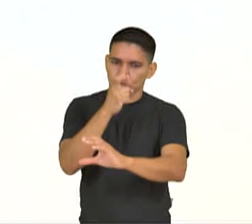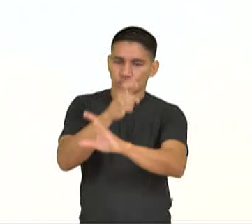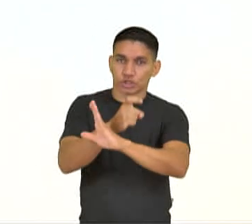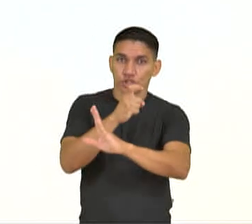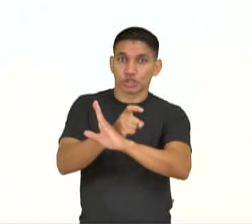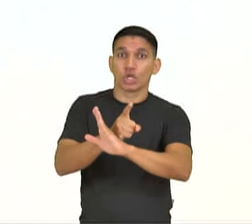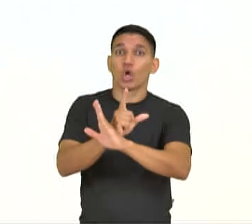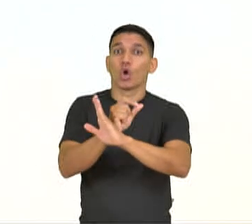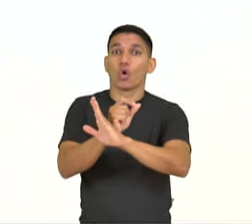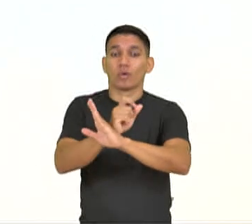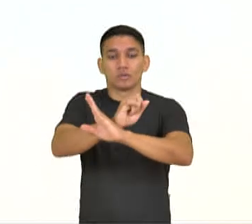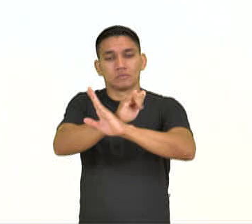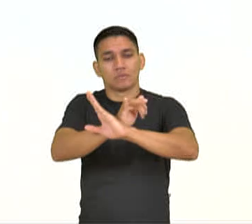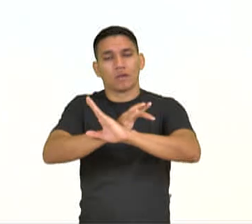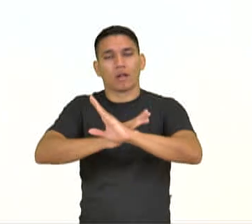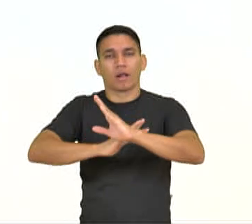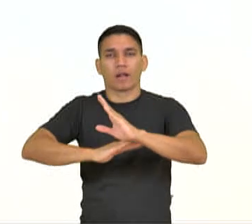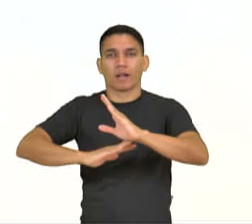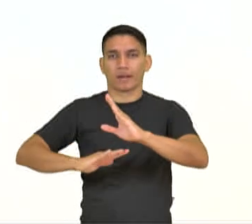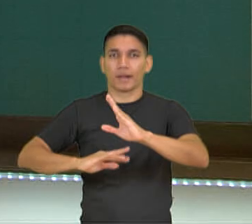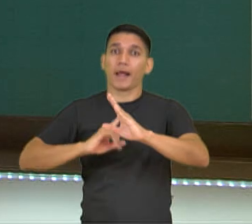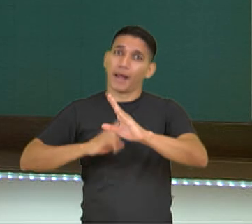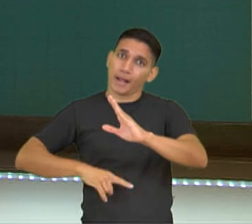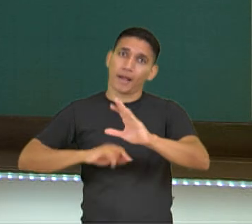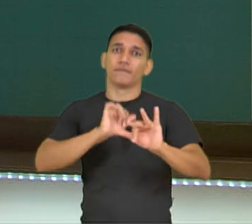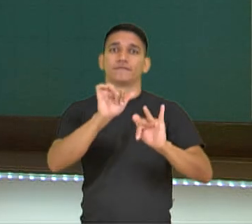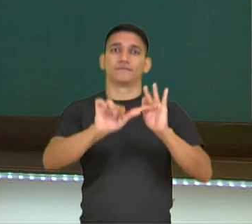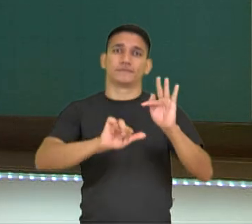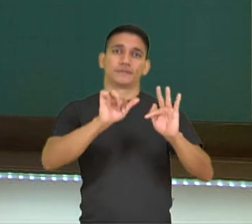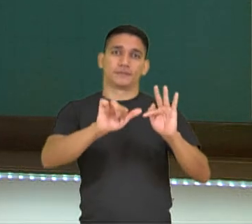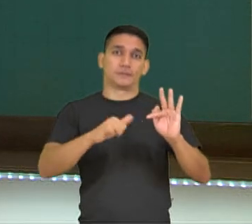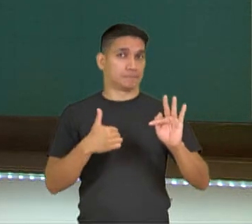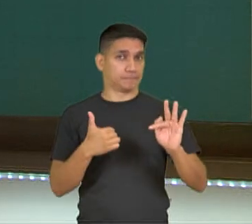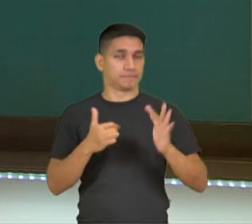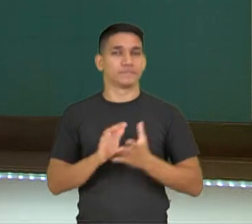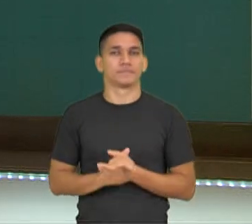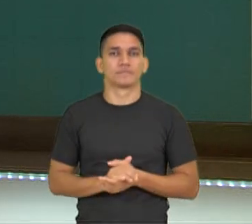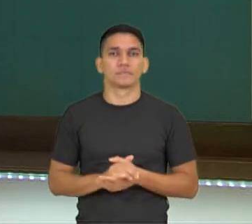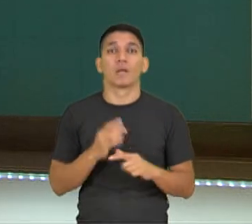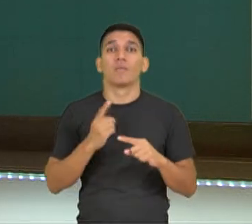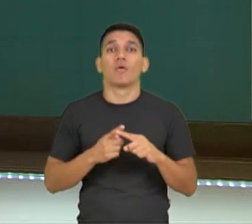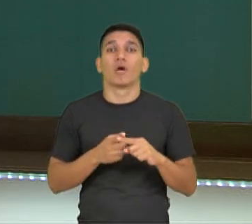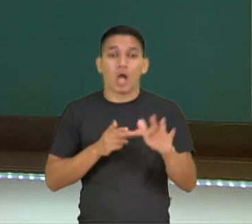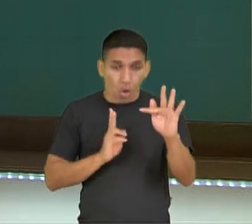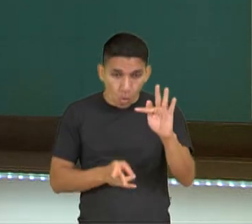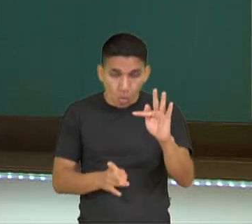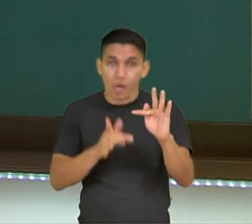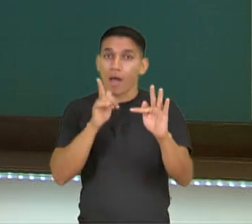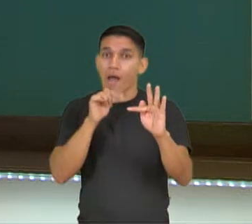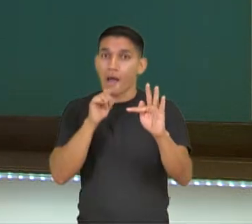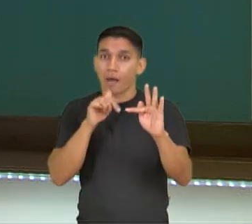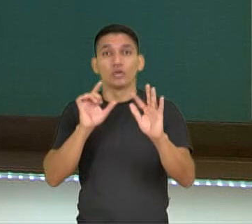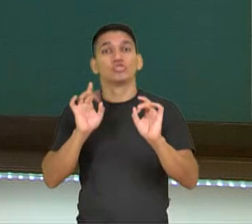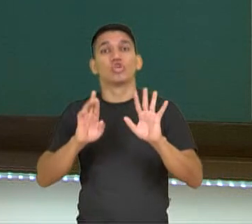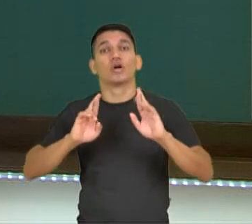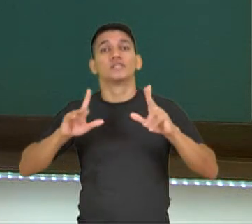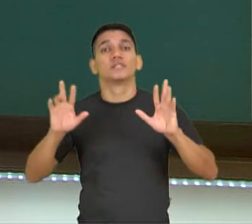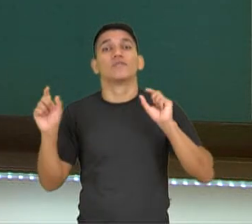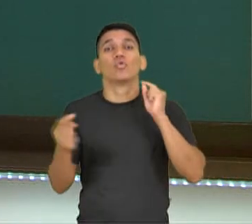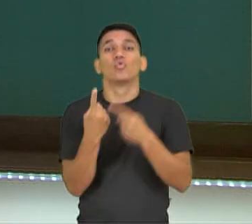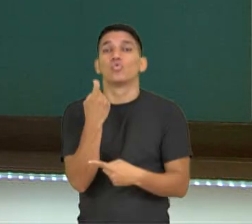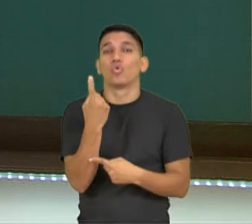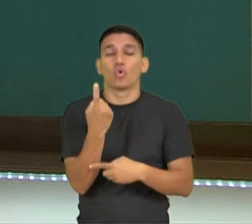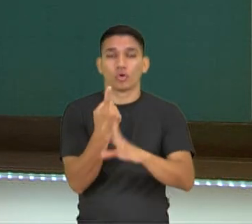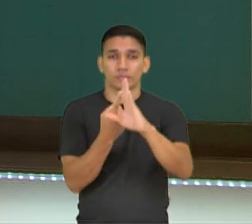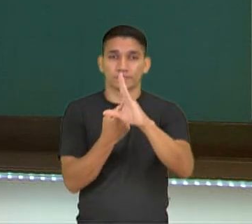o derretimento do gelo. Então é um fenômeno físico, certo? Porque continua, ali só tem uma diferença de estado físico.